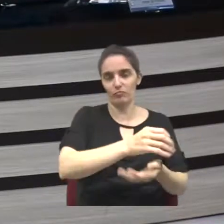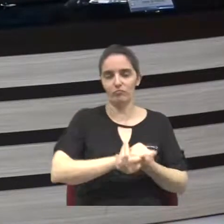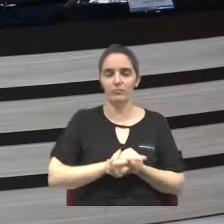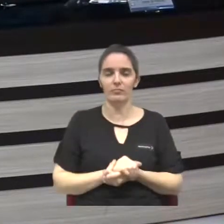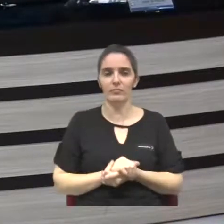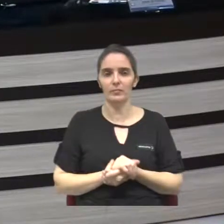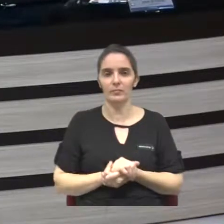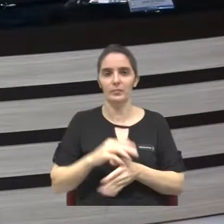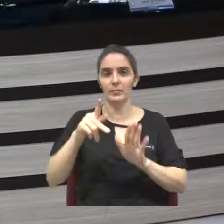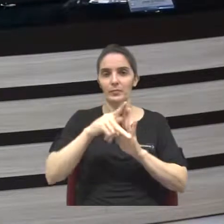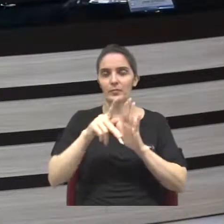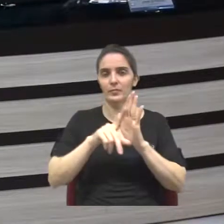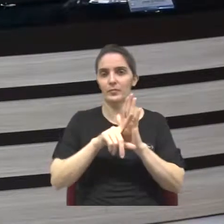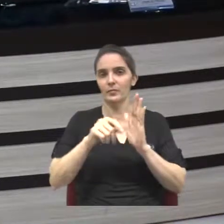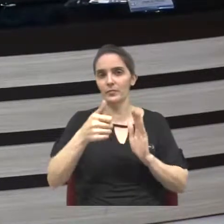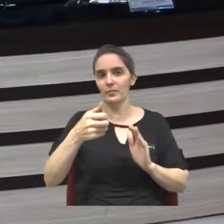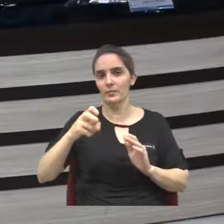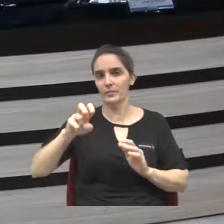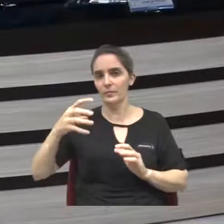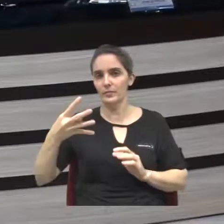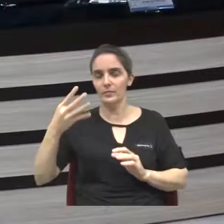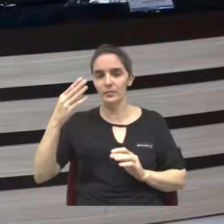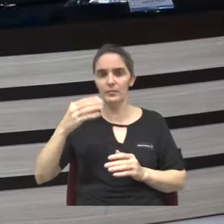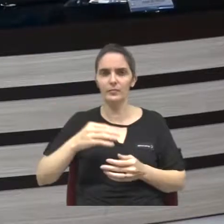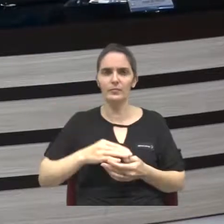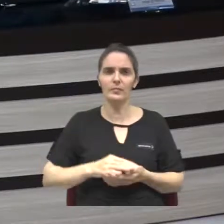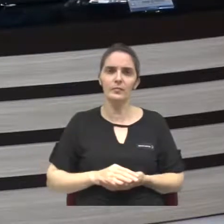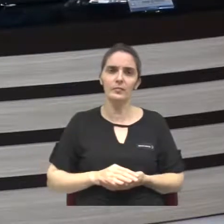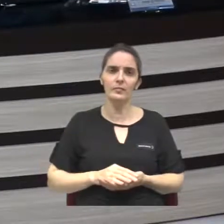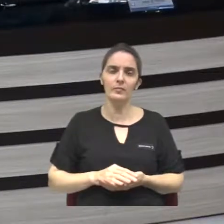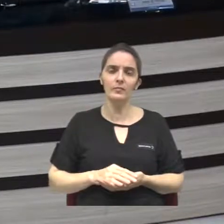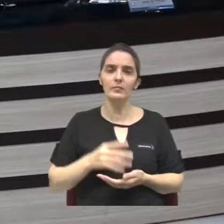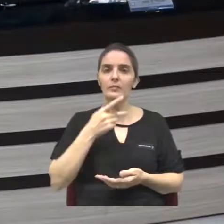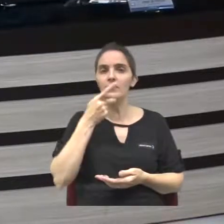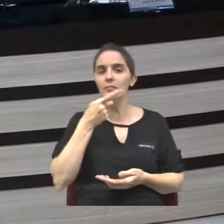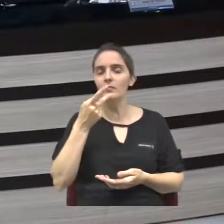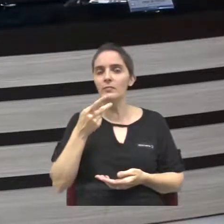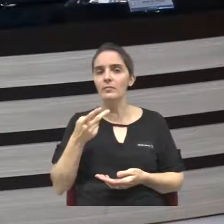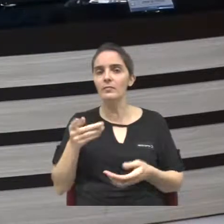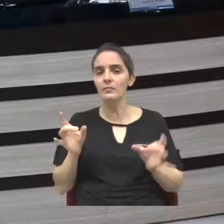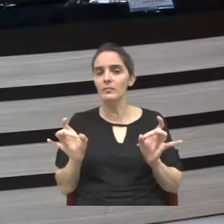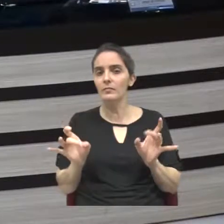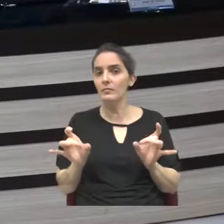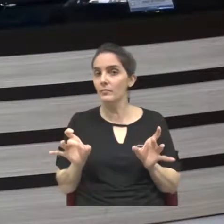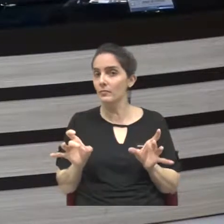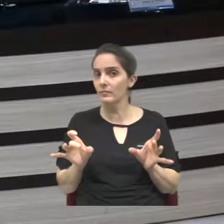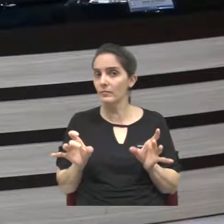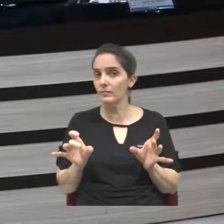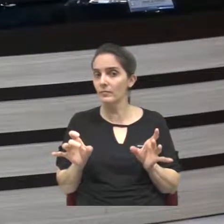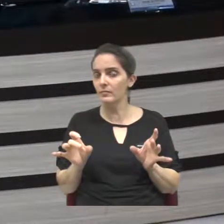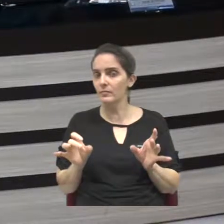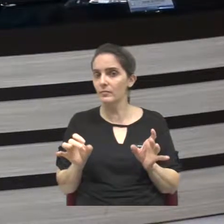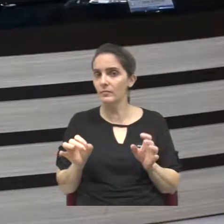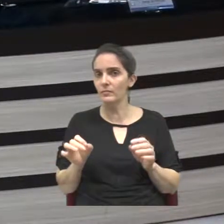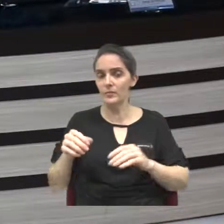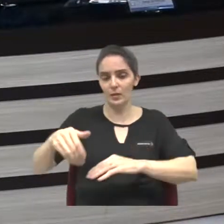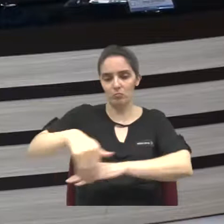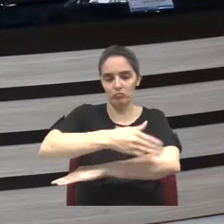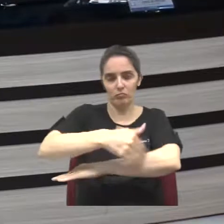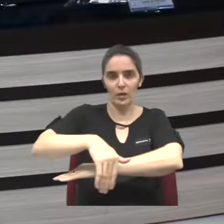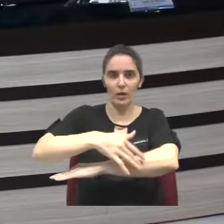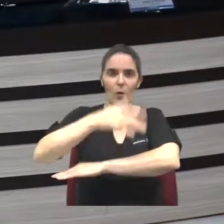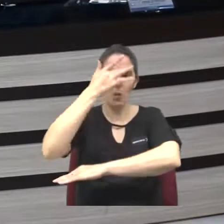Projeto de lei 154, que dispõe sobre o comércio eventual ou ambulante no município de Limeira e da outras providências.